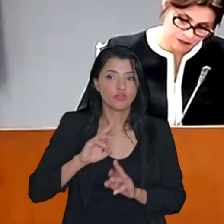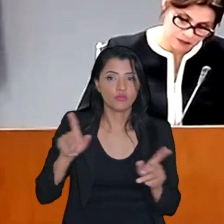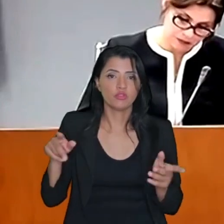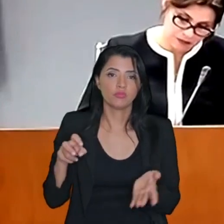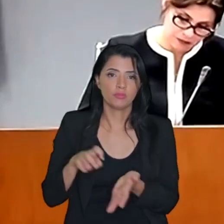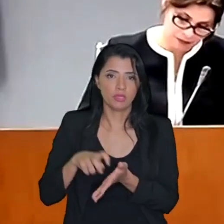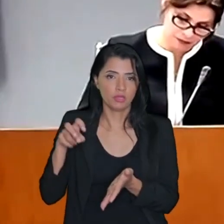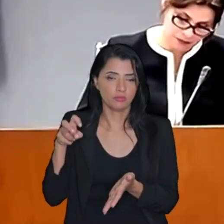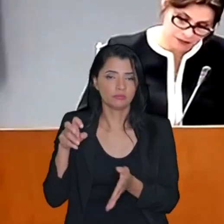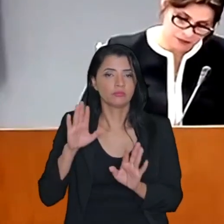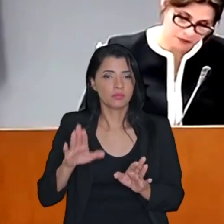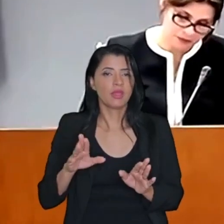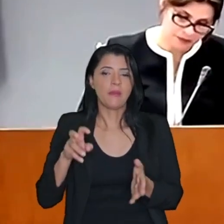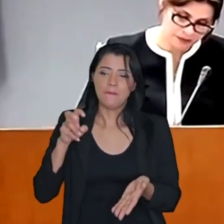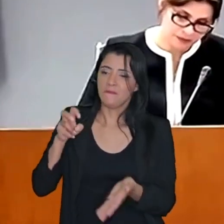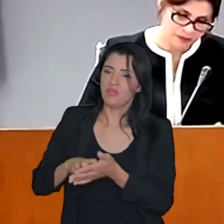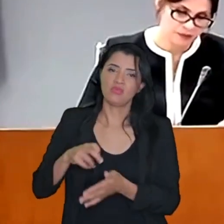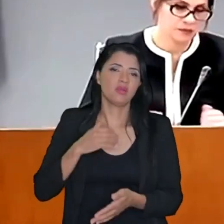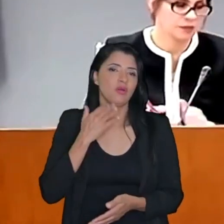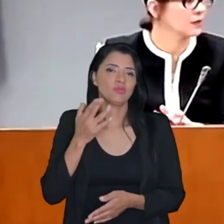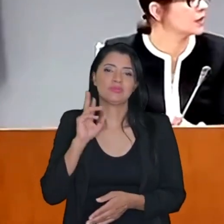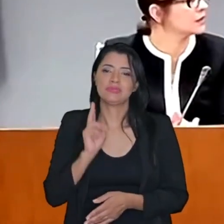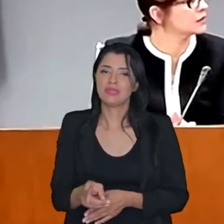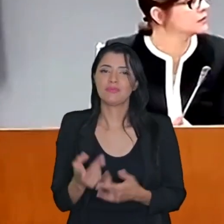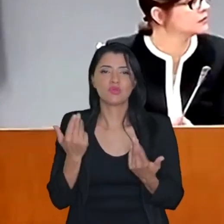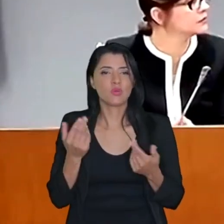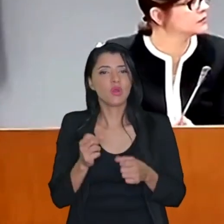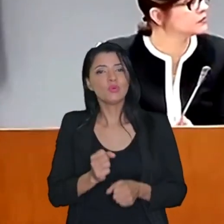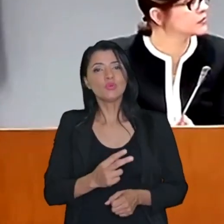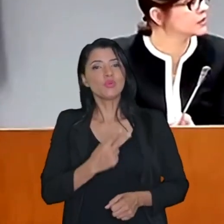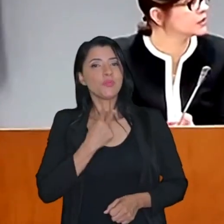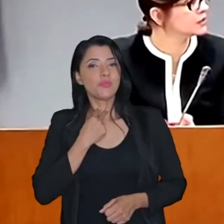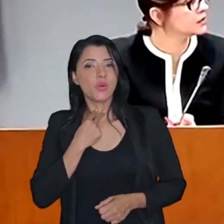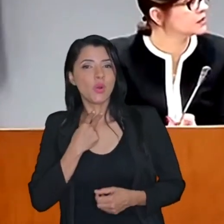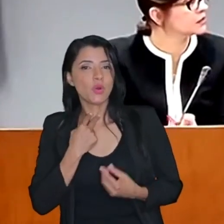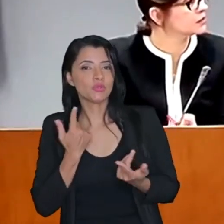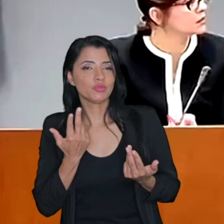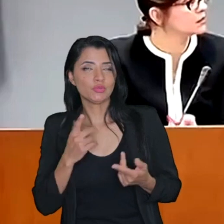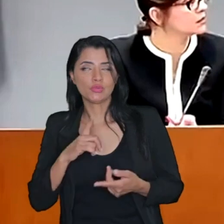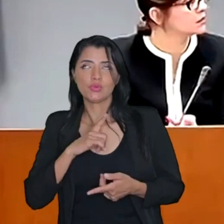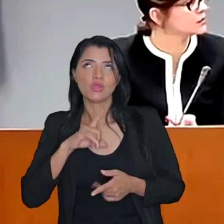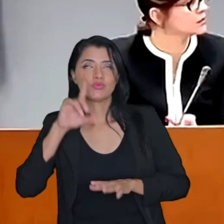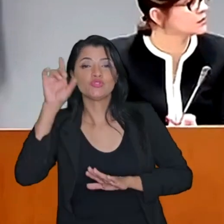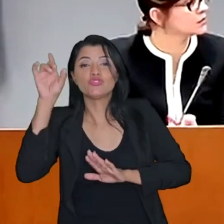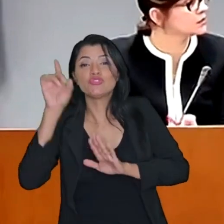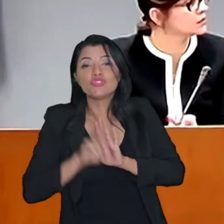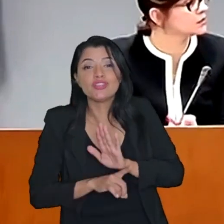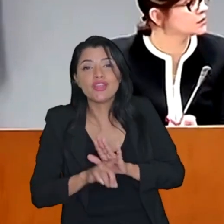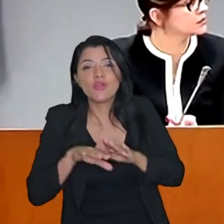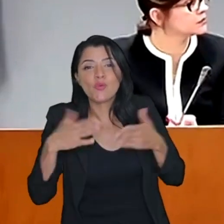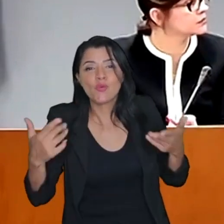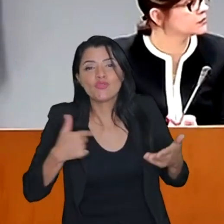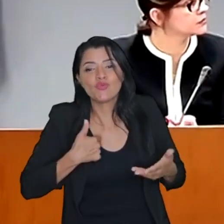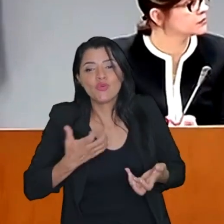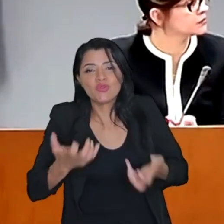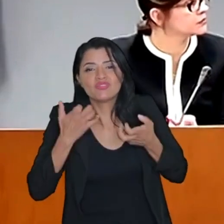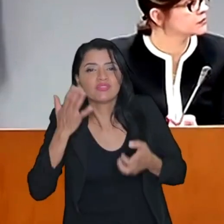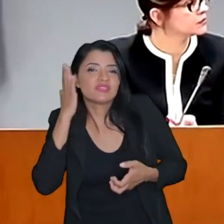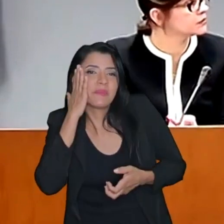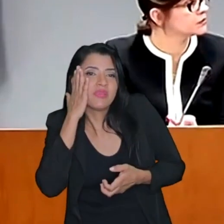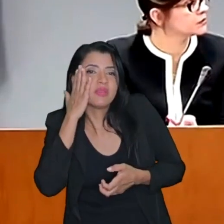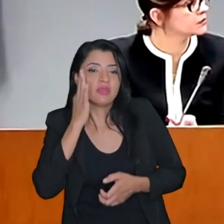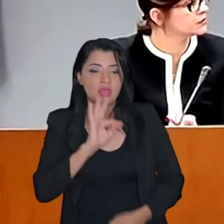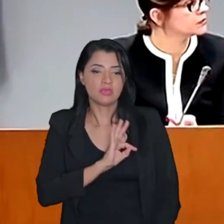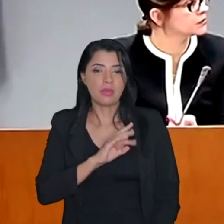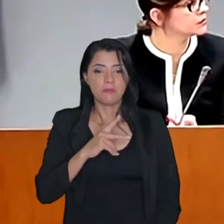penal. Mas no âmbito penal isso não pode ser sempre assim. Eu não posso ter o direito a, quando eu quiser, saber se a